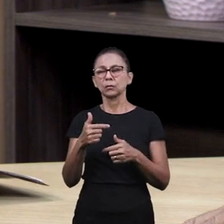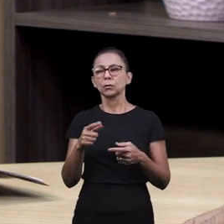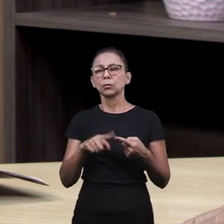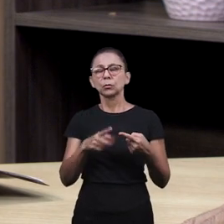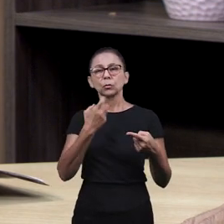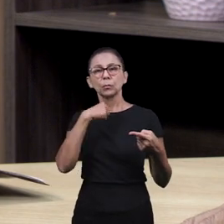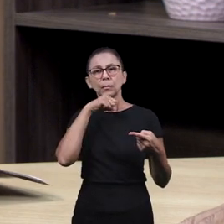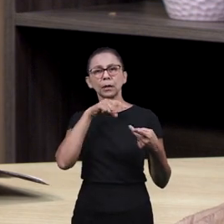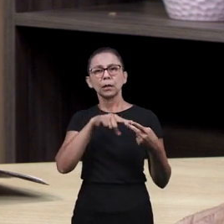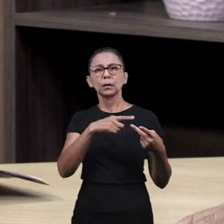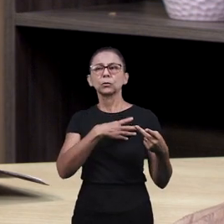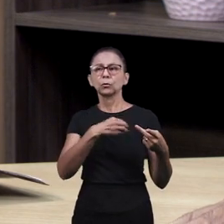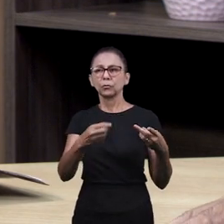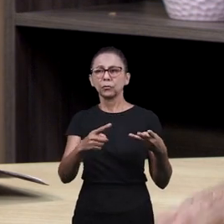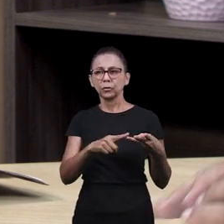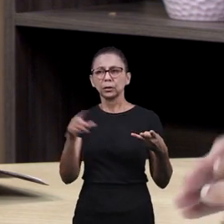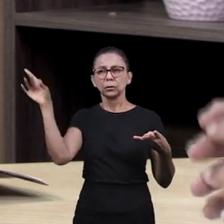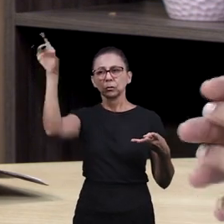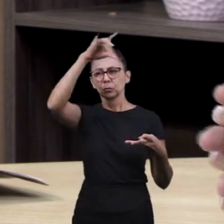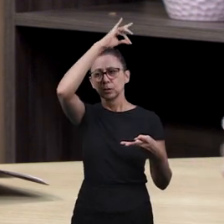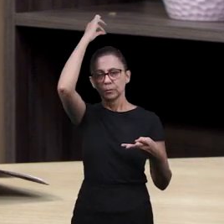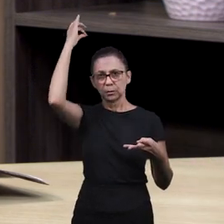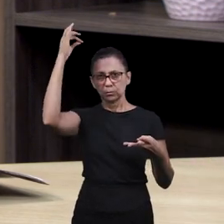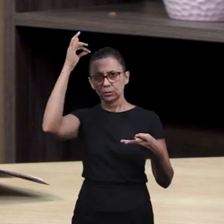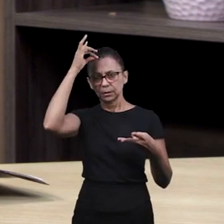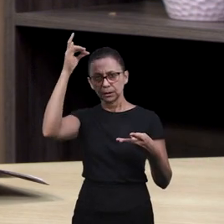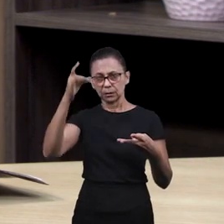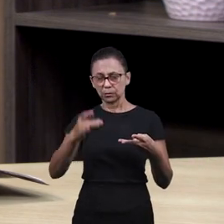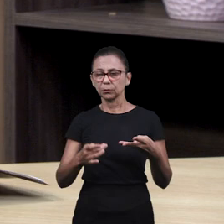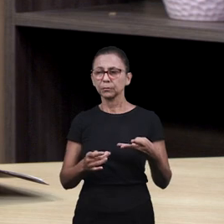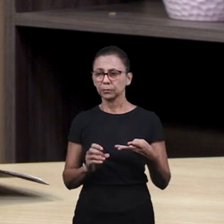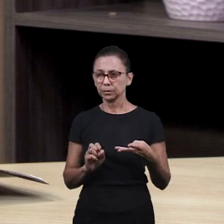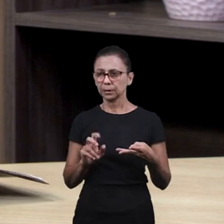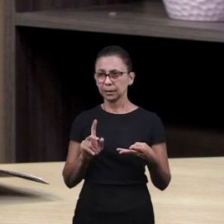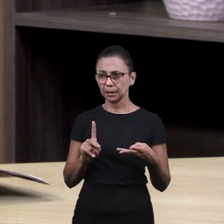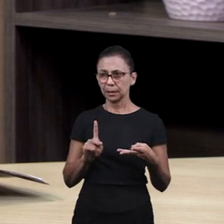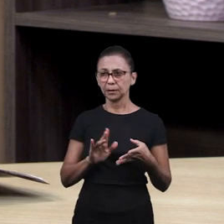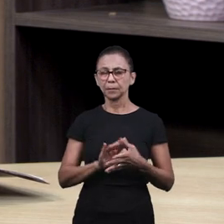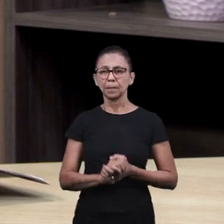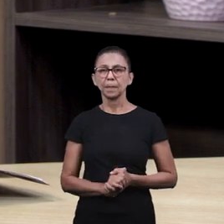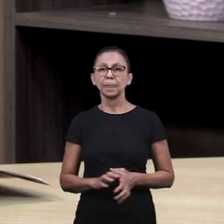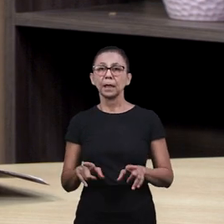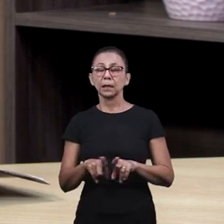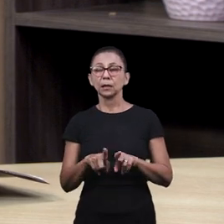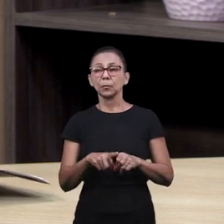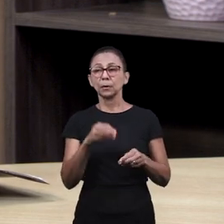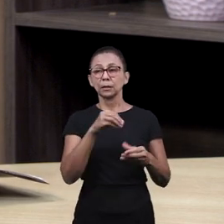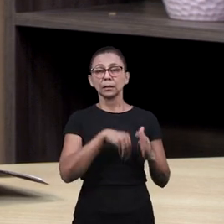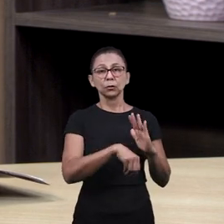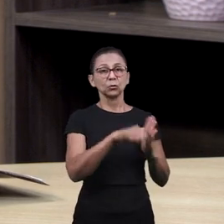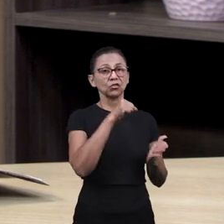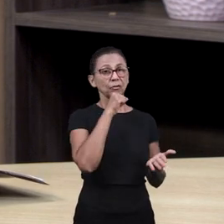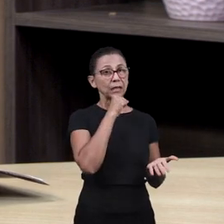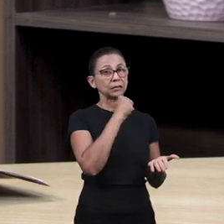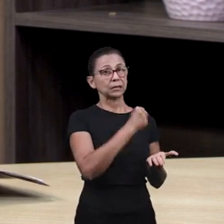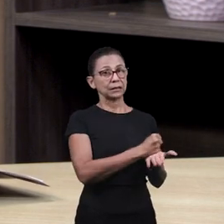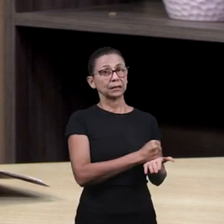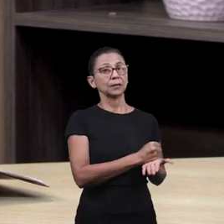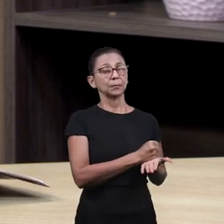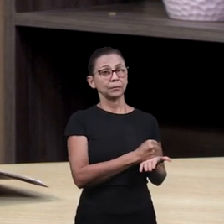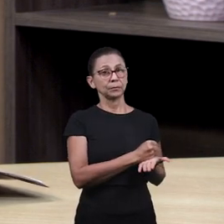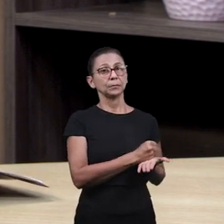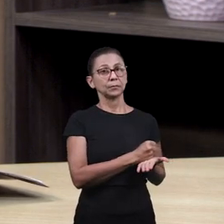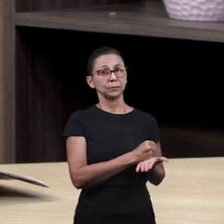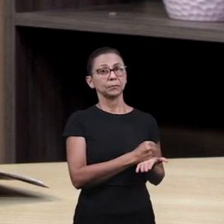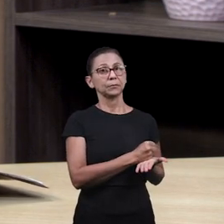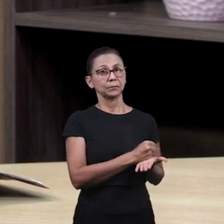do seu ministério, e a ação do Espírito Santo de lá até aqui. Mas nós estamos aqui falando e lemos um texto sobre